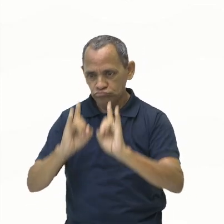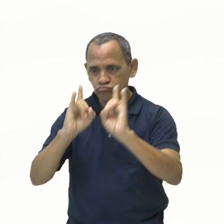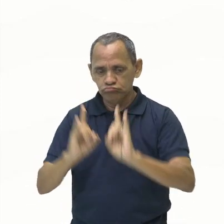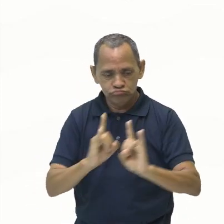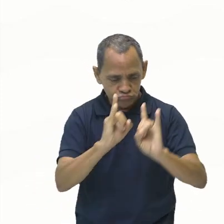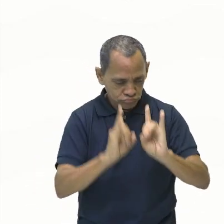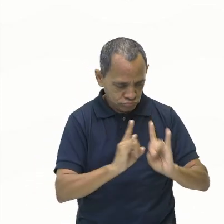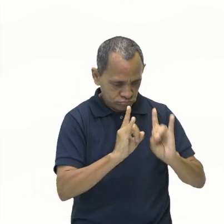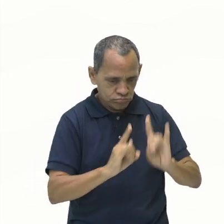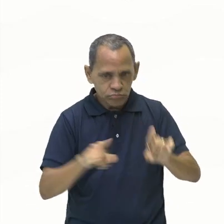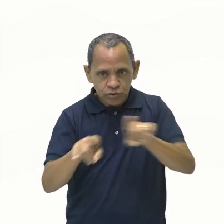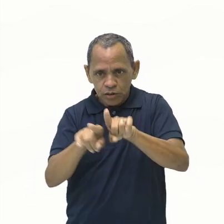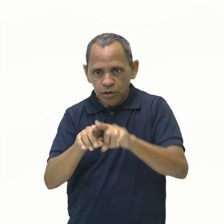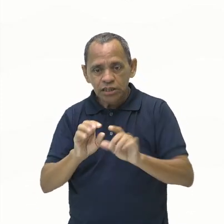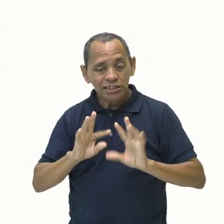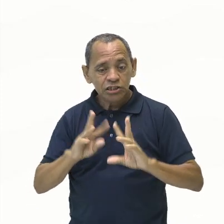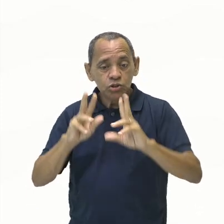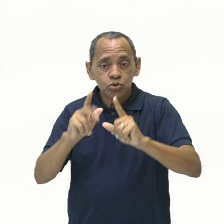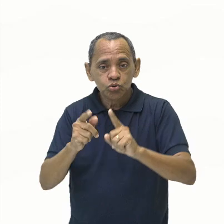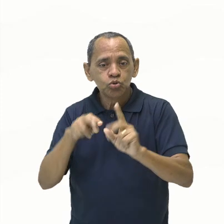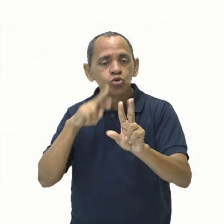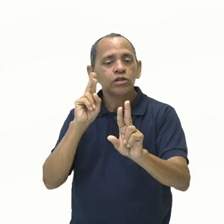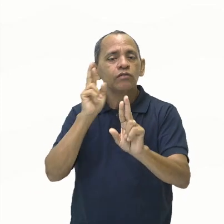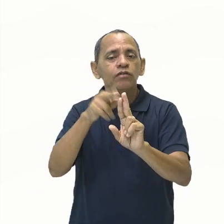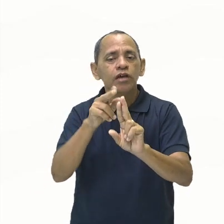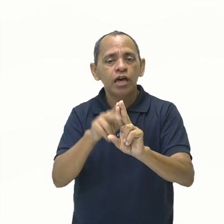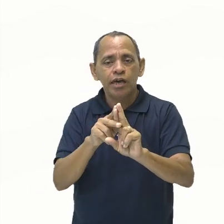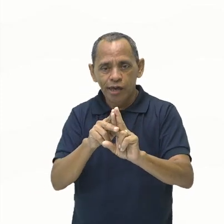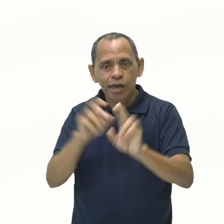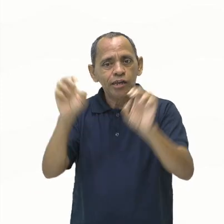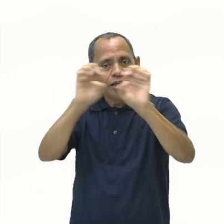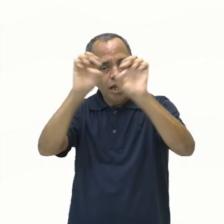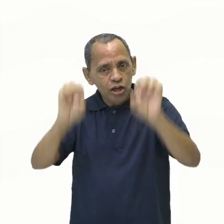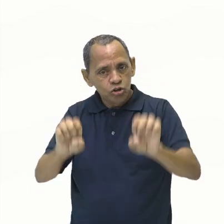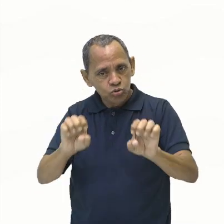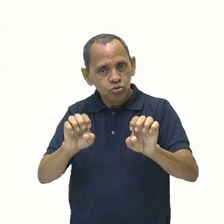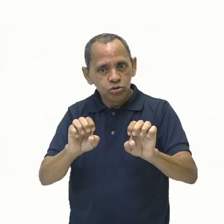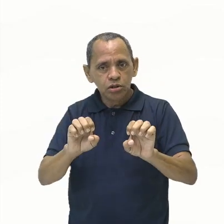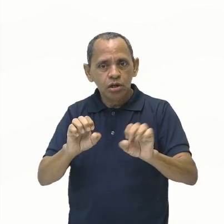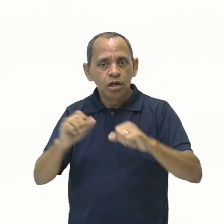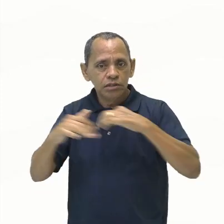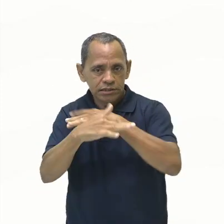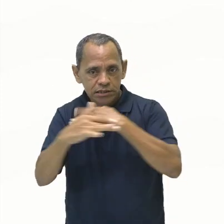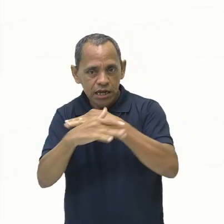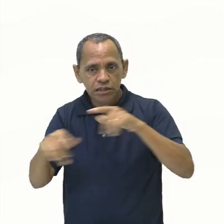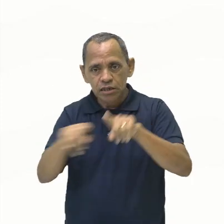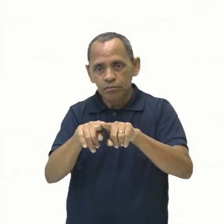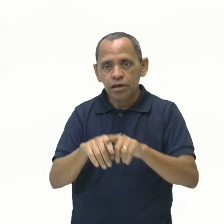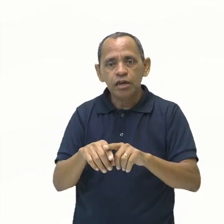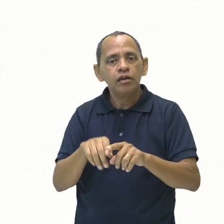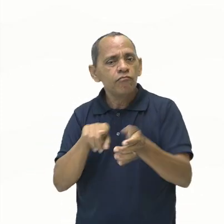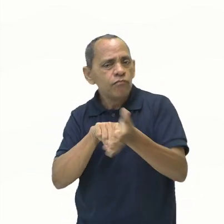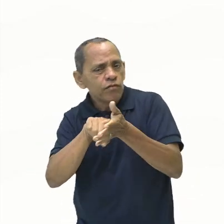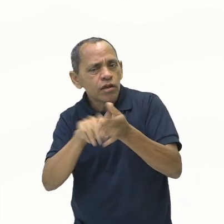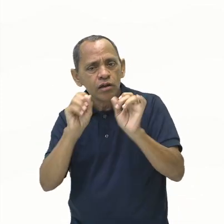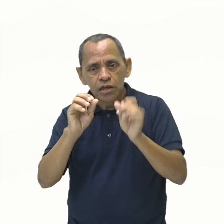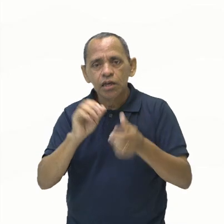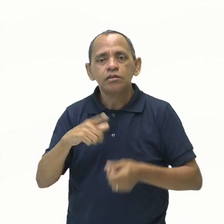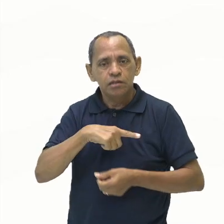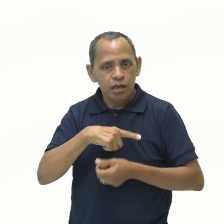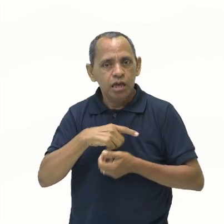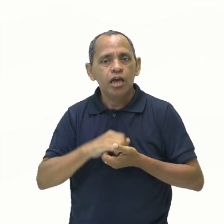está se referindo à estrutura urbana, nós vamos verificar que haverá uma